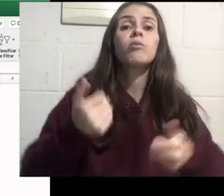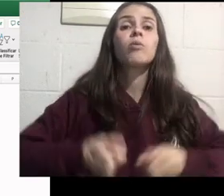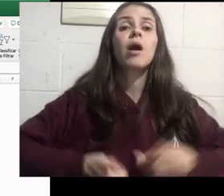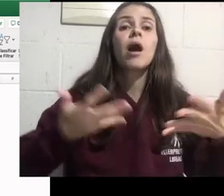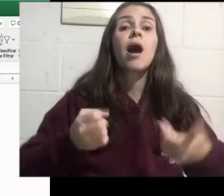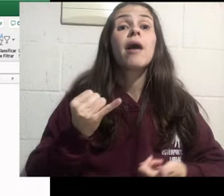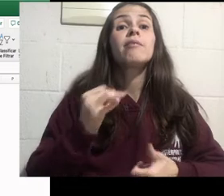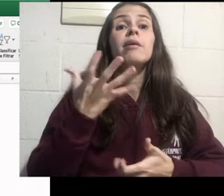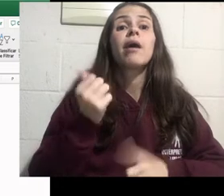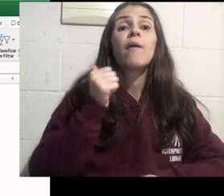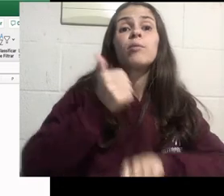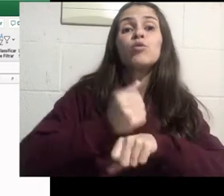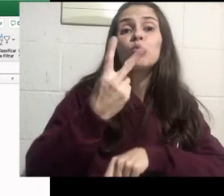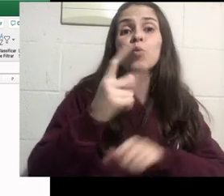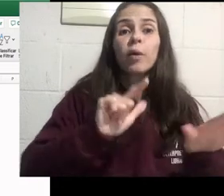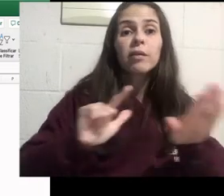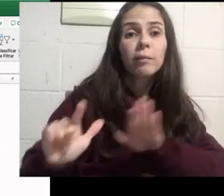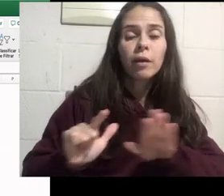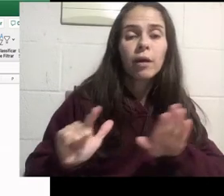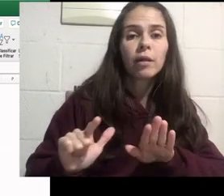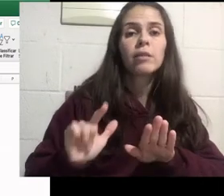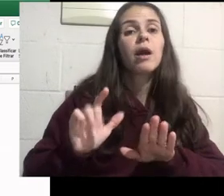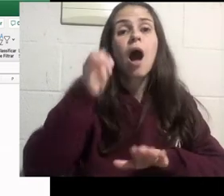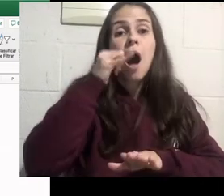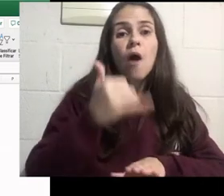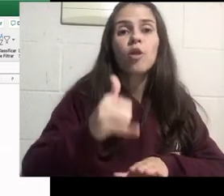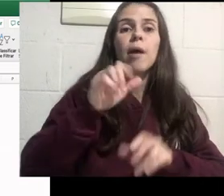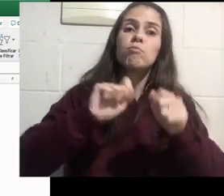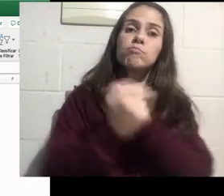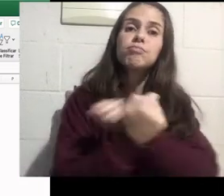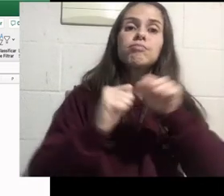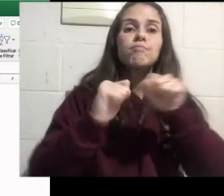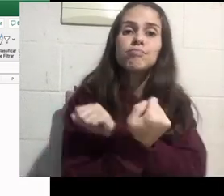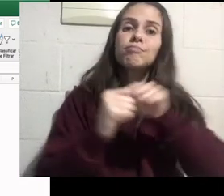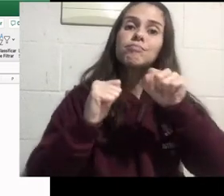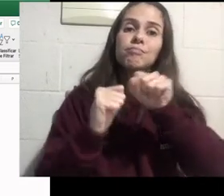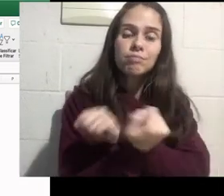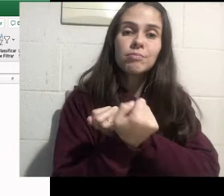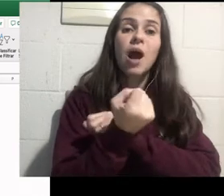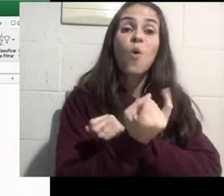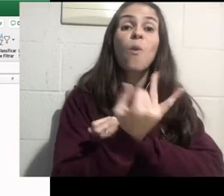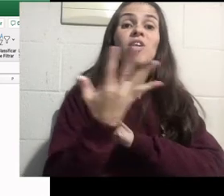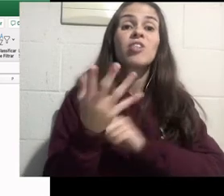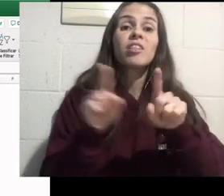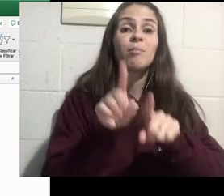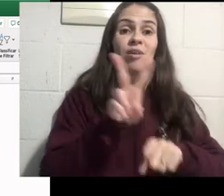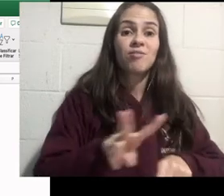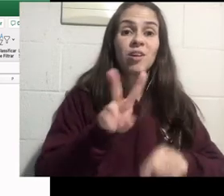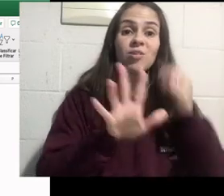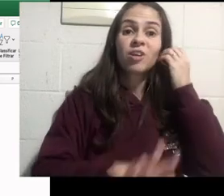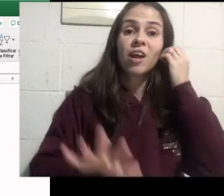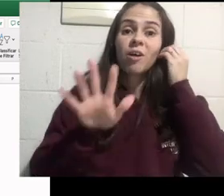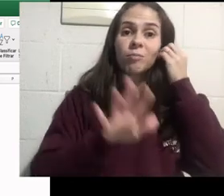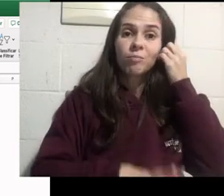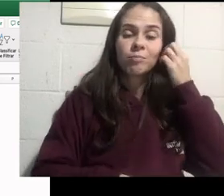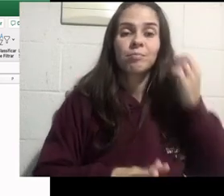Se eu quiser para 2 semanas, então automaticamente ele vai ajustando as quantidades, né, e o valor total.